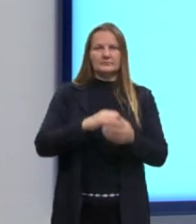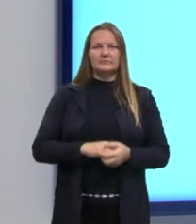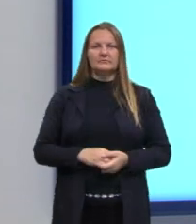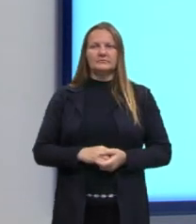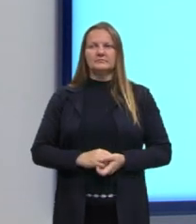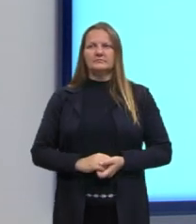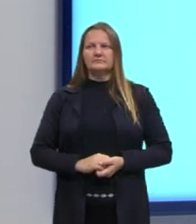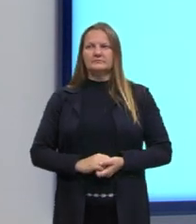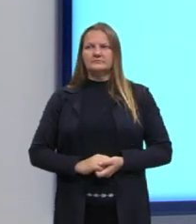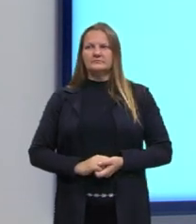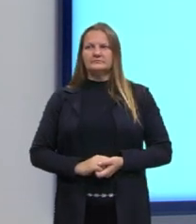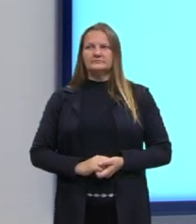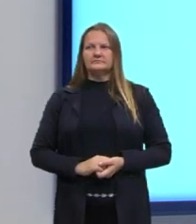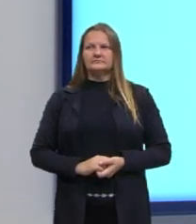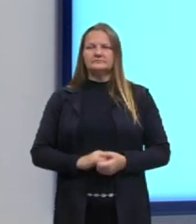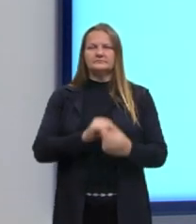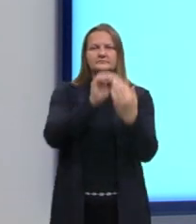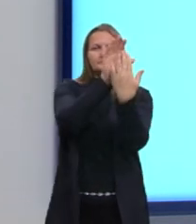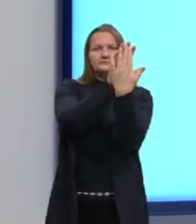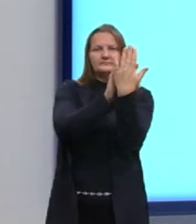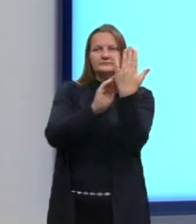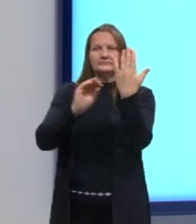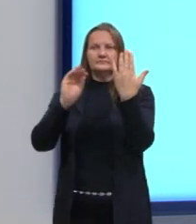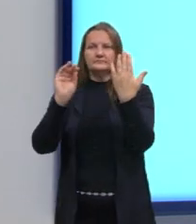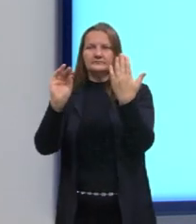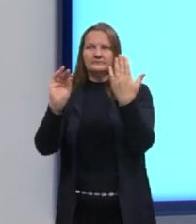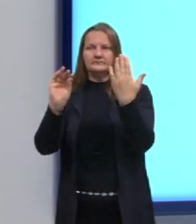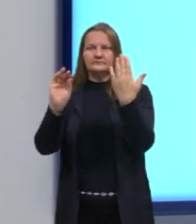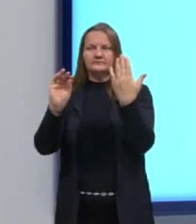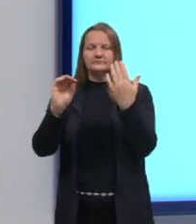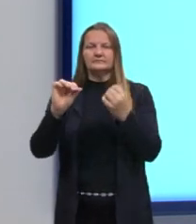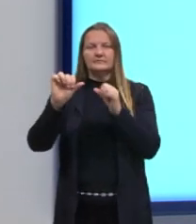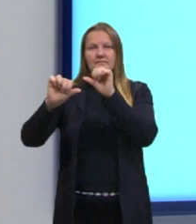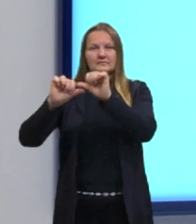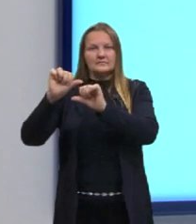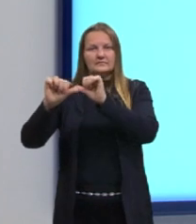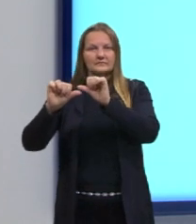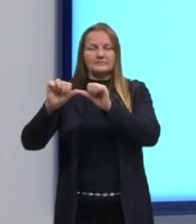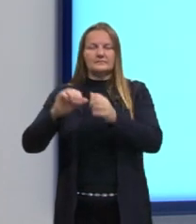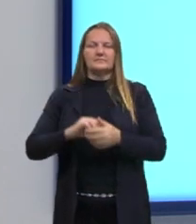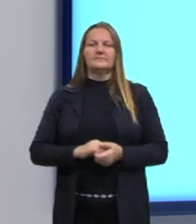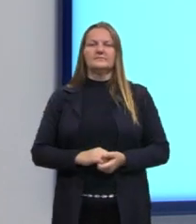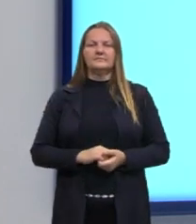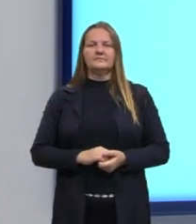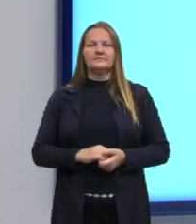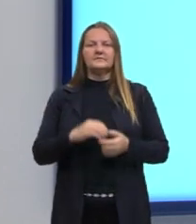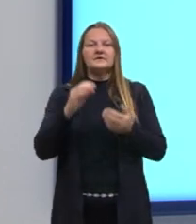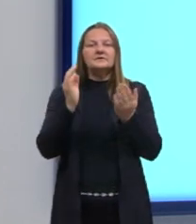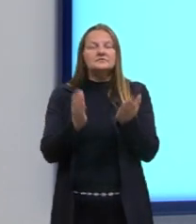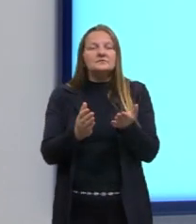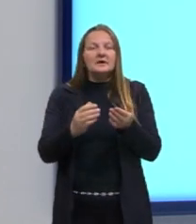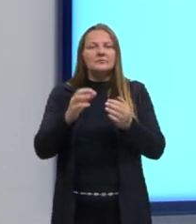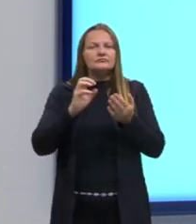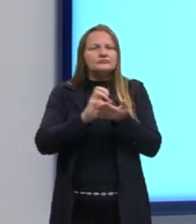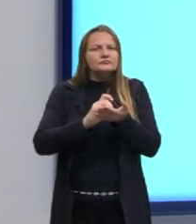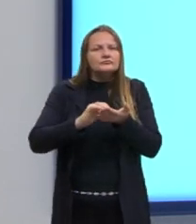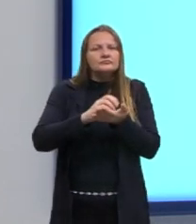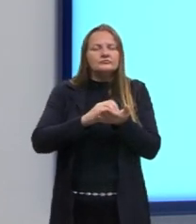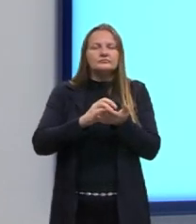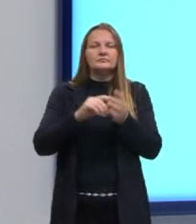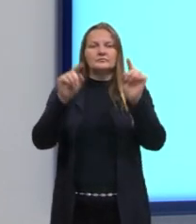diagonais secundárias como nós Já estudamos né esse cálculo de determinante nós vamos